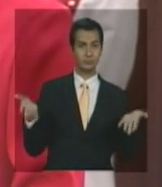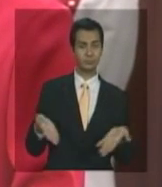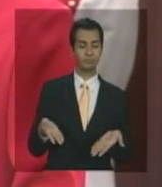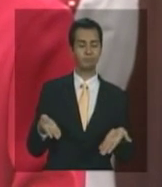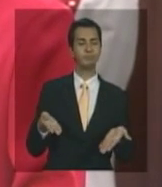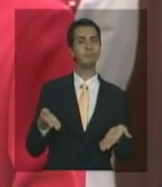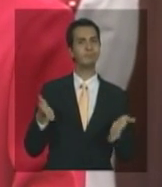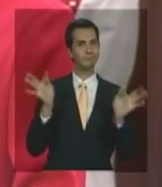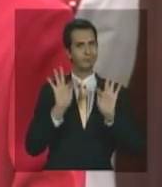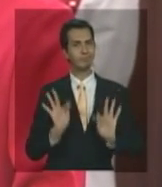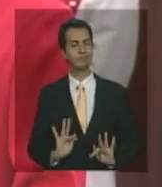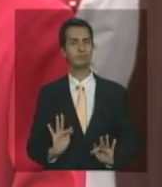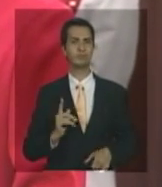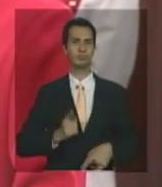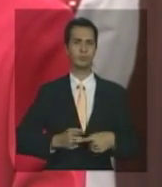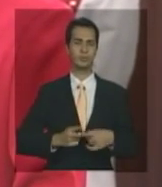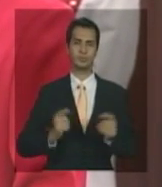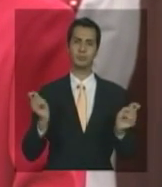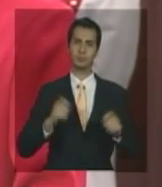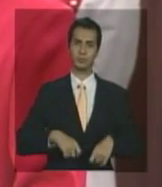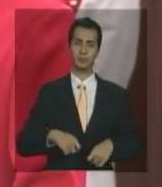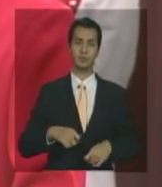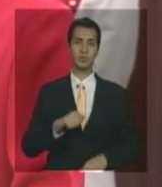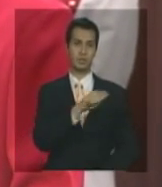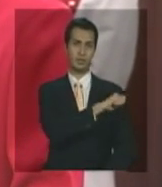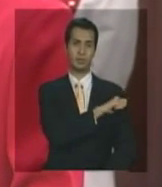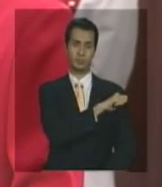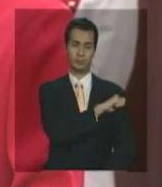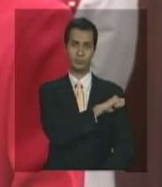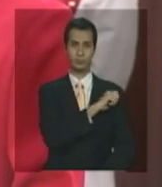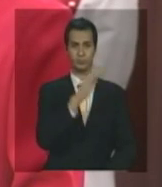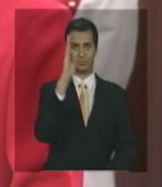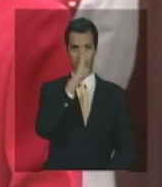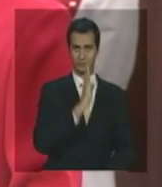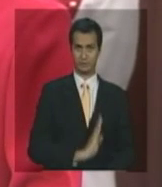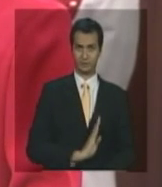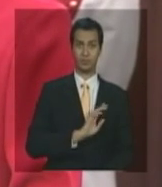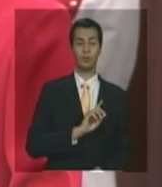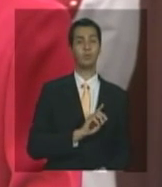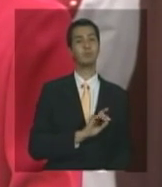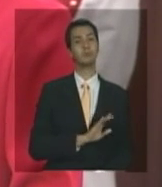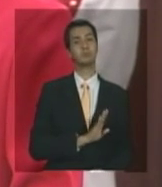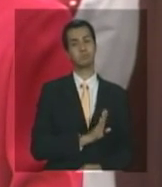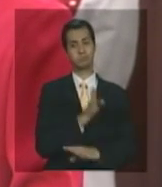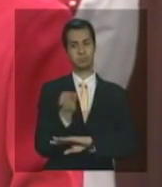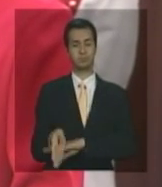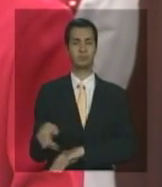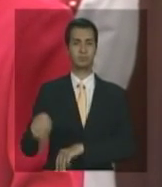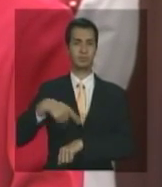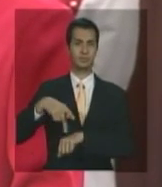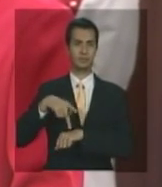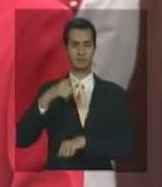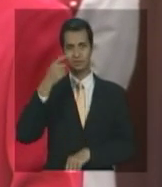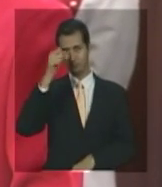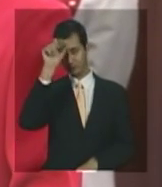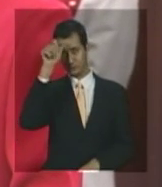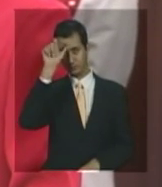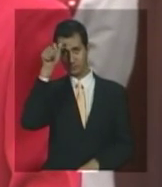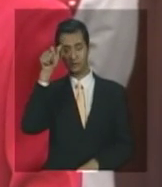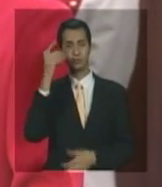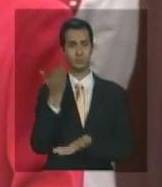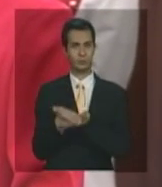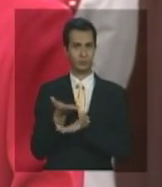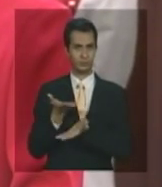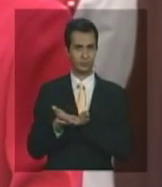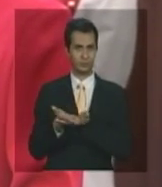um significativo contingente de alunos brasileiros na Índia no contexto do programa Ciência Sem Fronteiras.